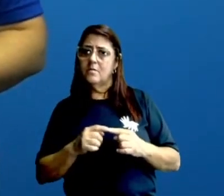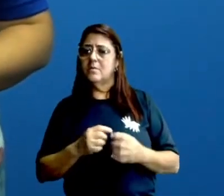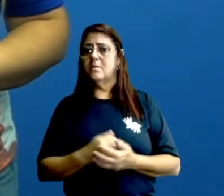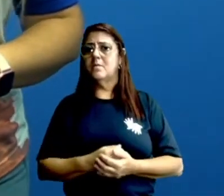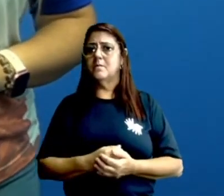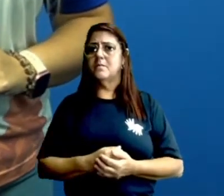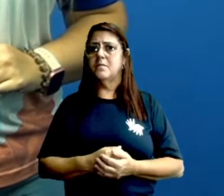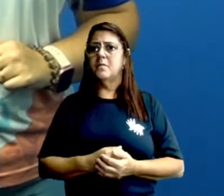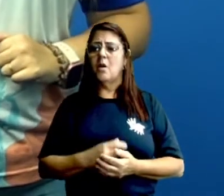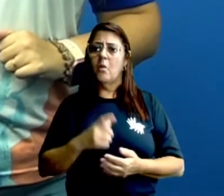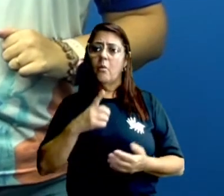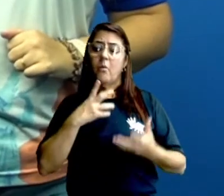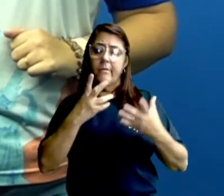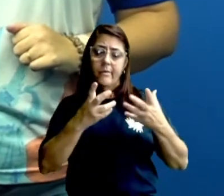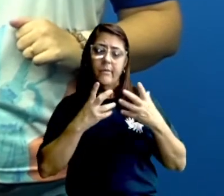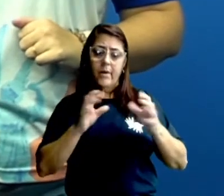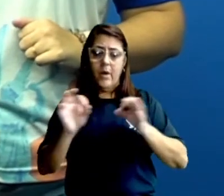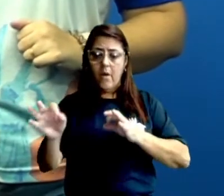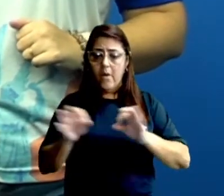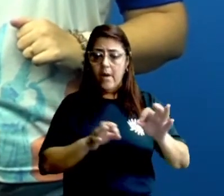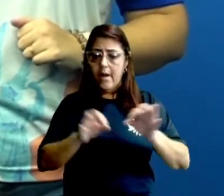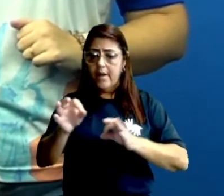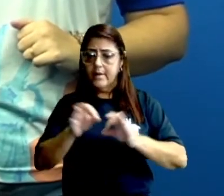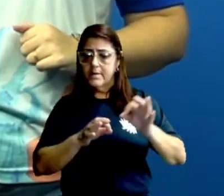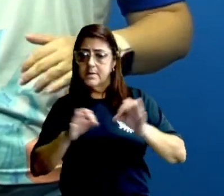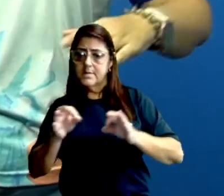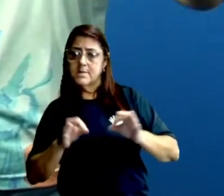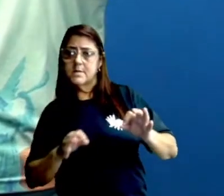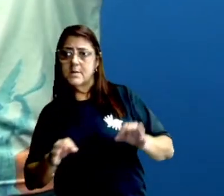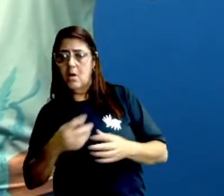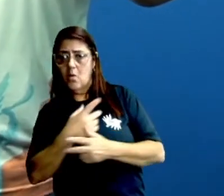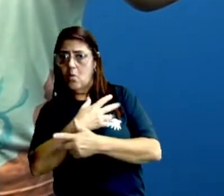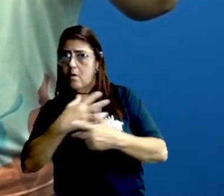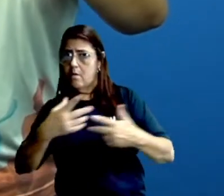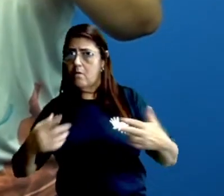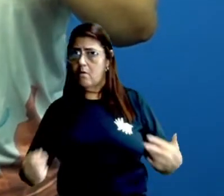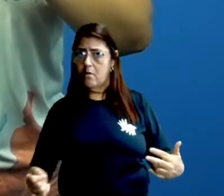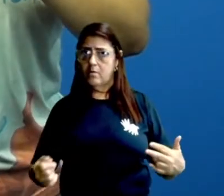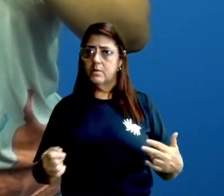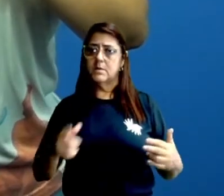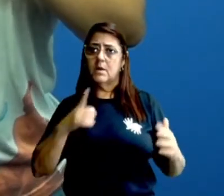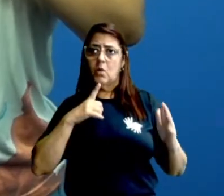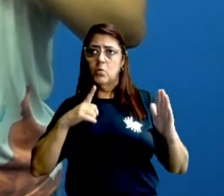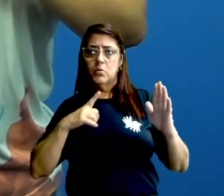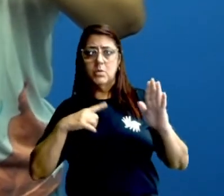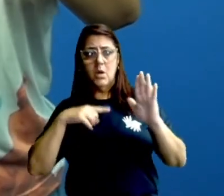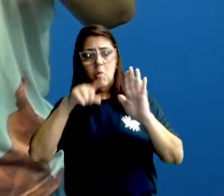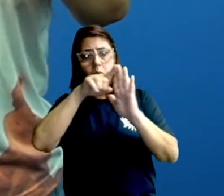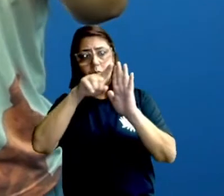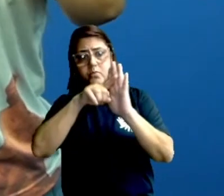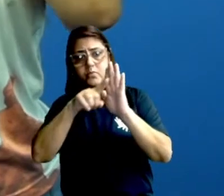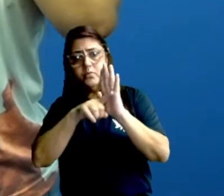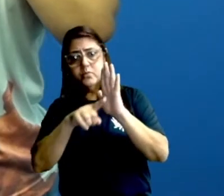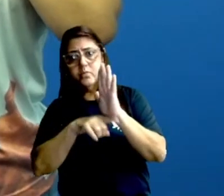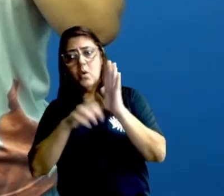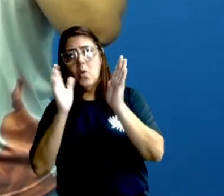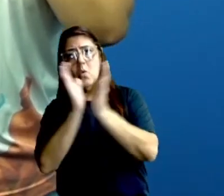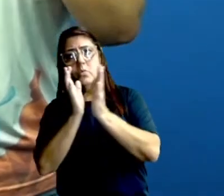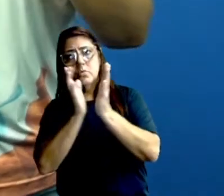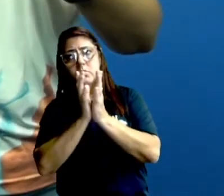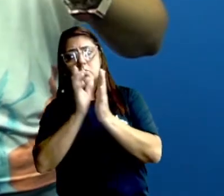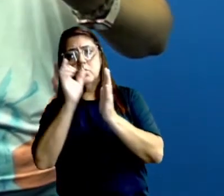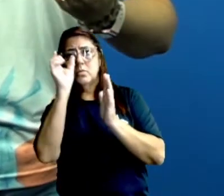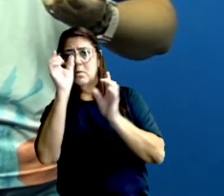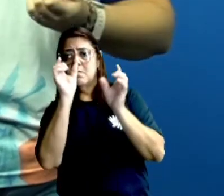estabelecido. Então, quando eu quero organizar alguma coisa, eu crio uma lista, que é um conjunto de